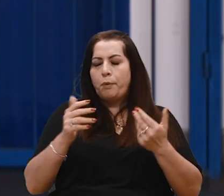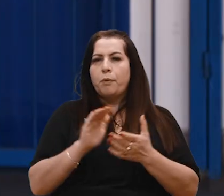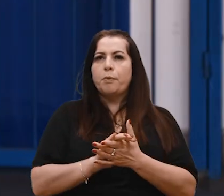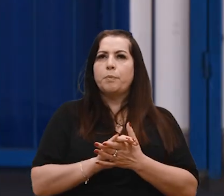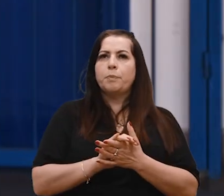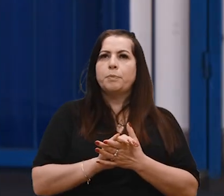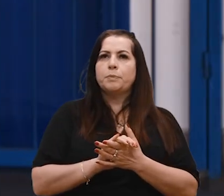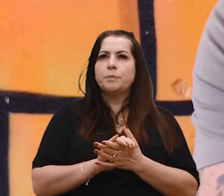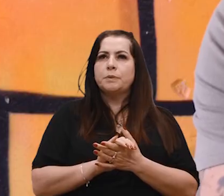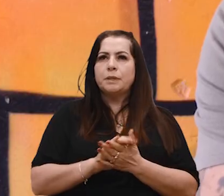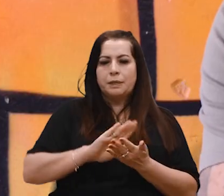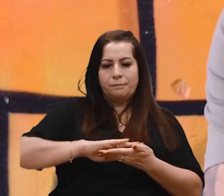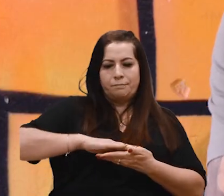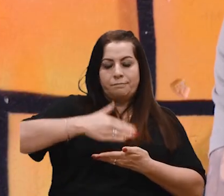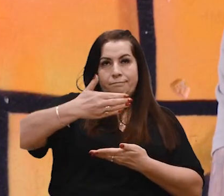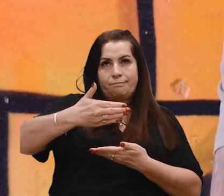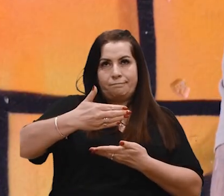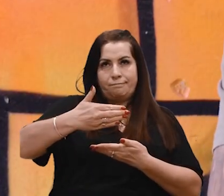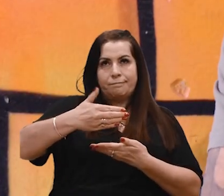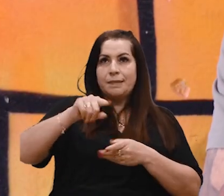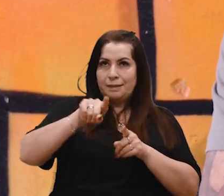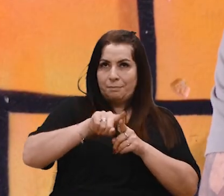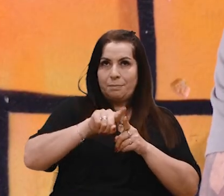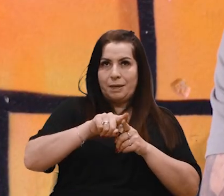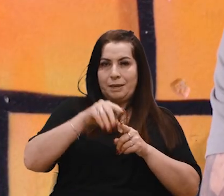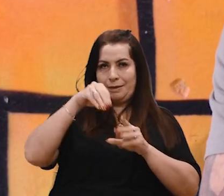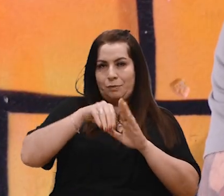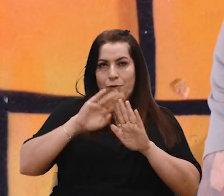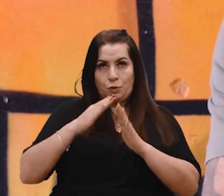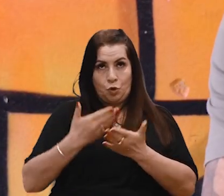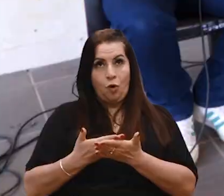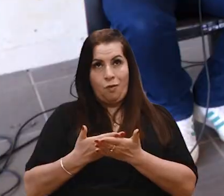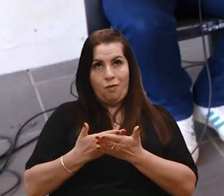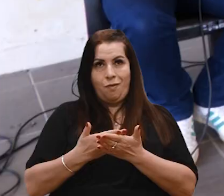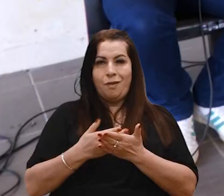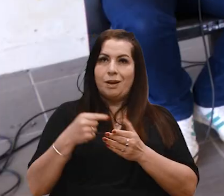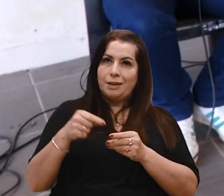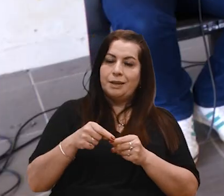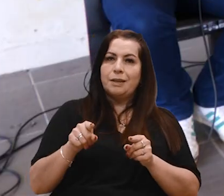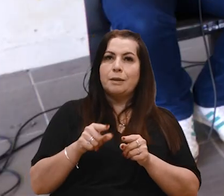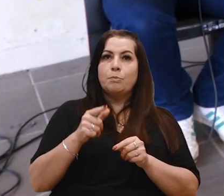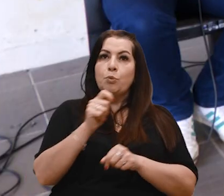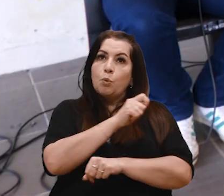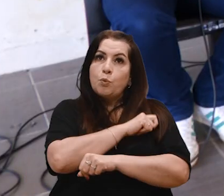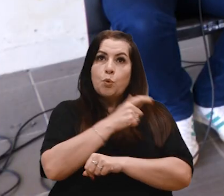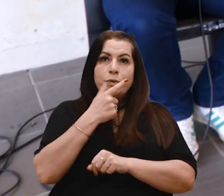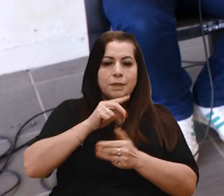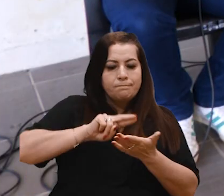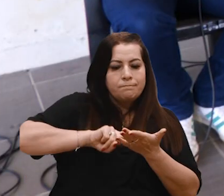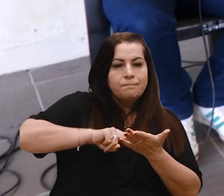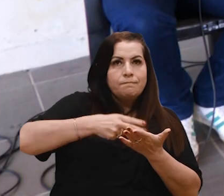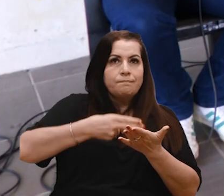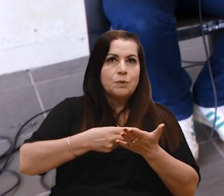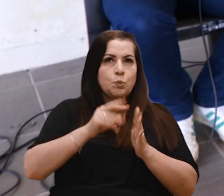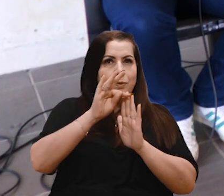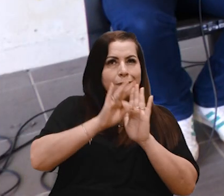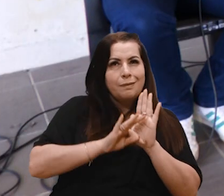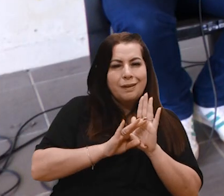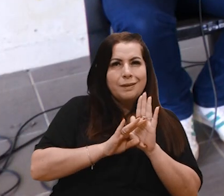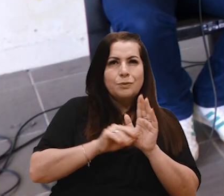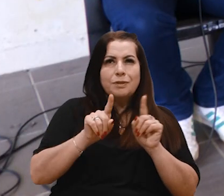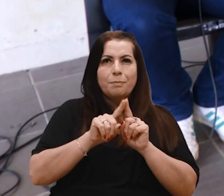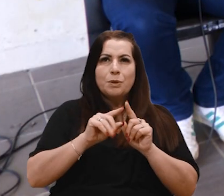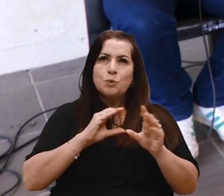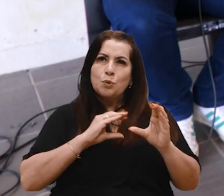de equipamentos, né? Os Chromebooks, eles são uma grande ferramenta para o aluno conseguir traduzir